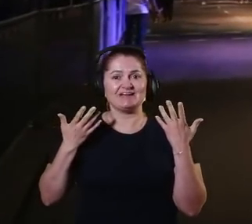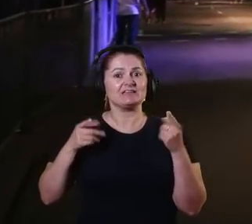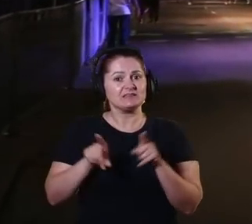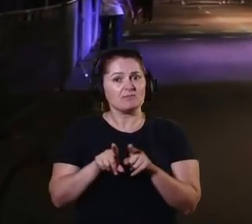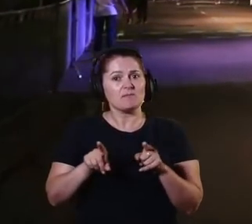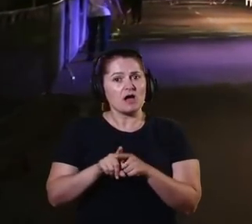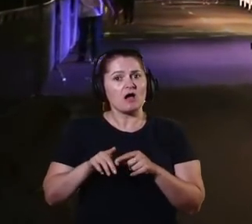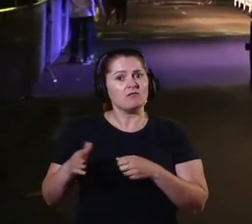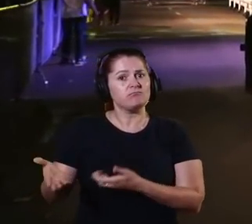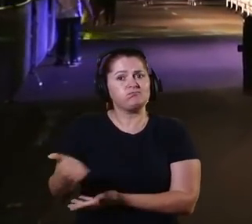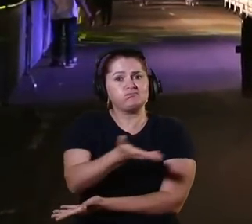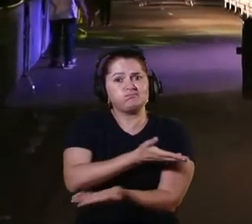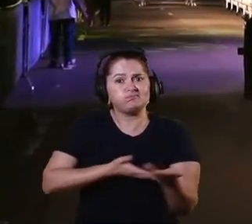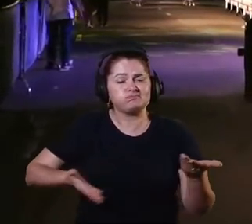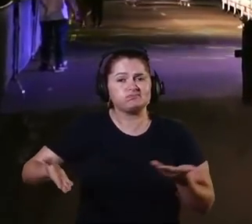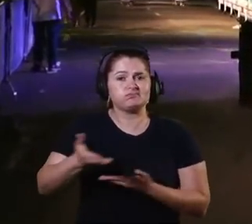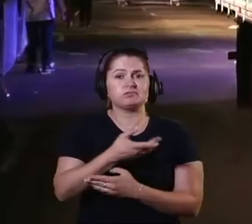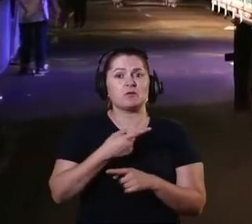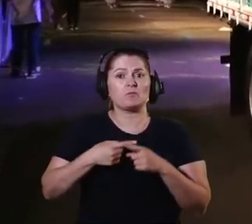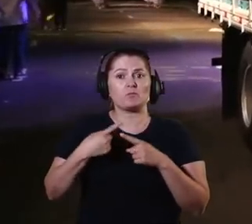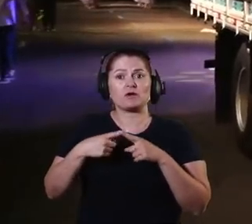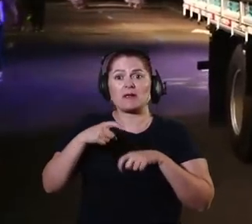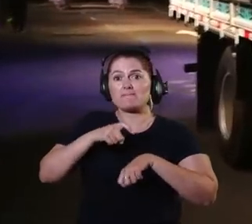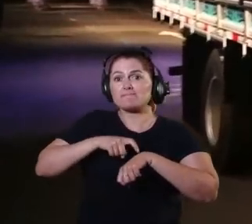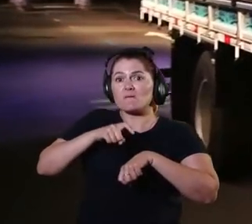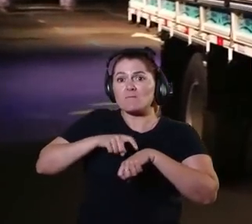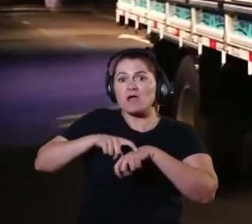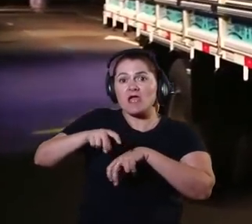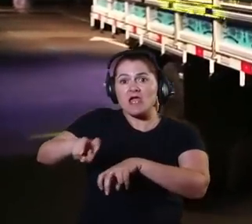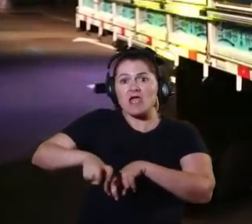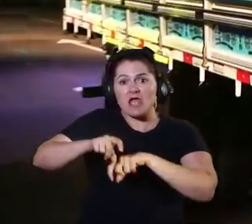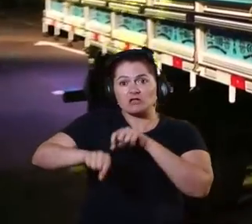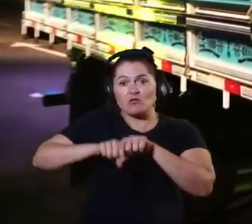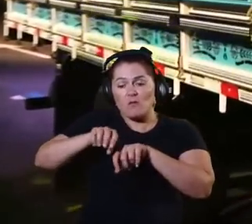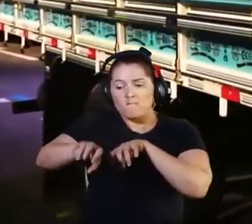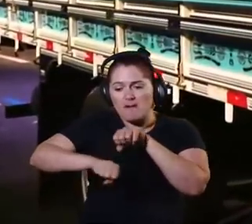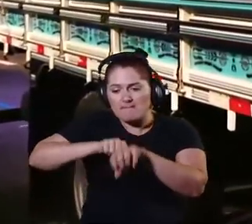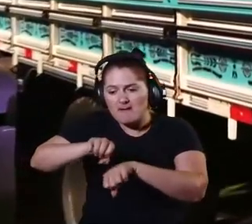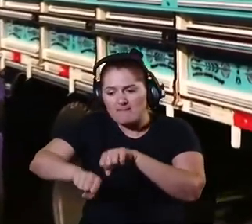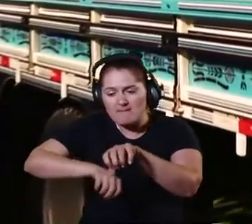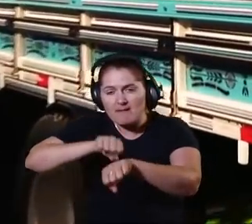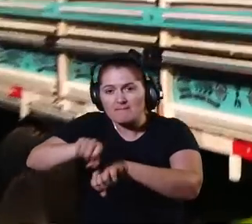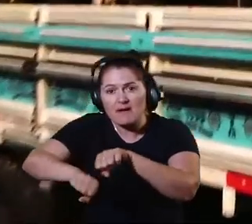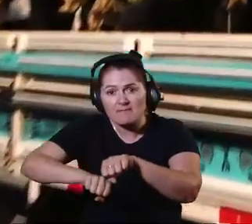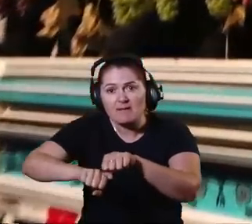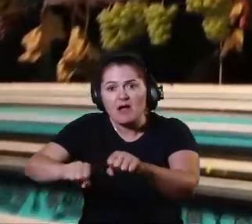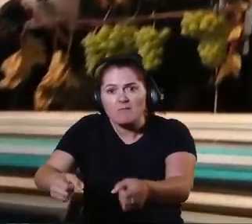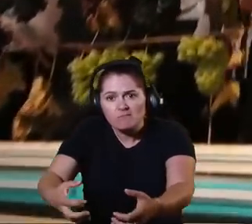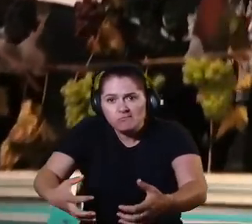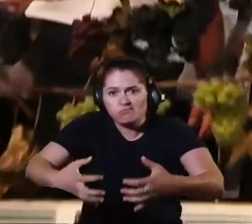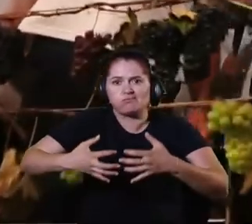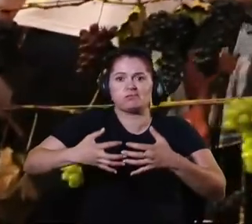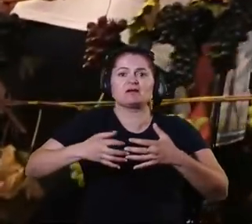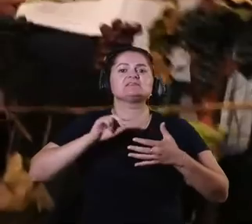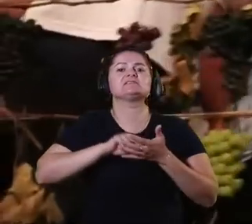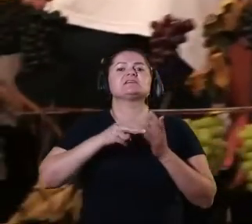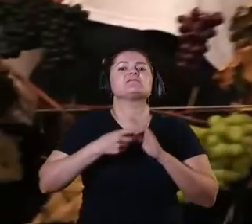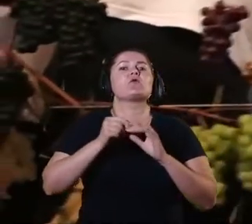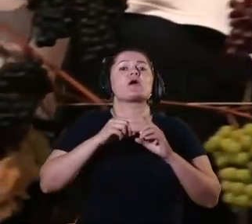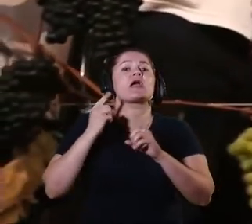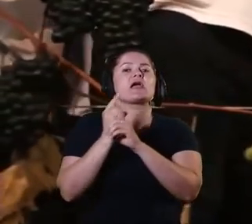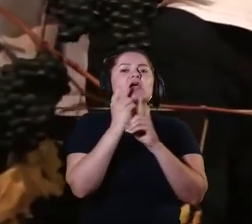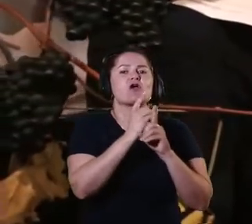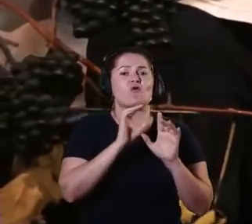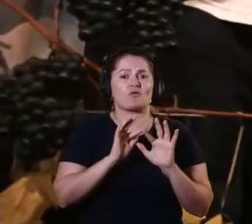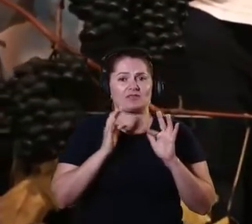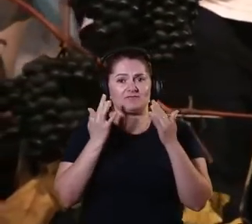sendo colhida, a safra estava sendo colhida. E a segunda era o encontro das famílias. Eu coloco uma terceira ainda, né? Que era aquela parte da